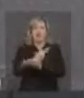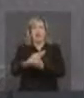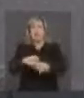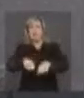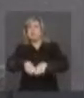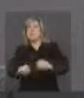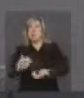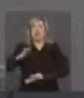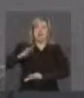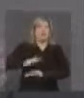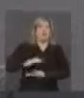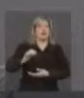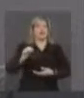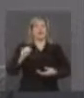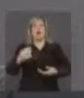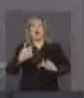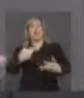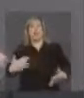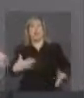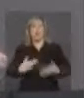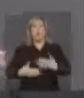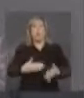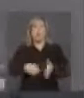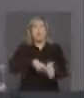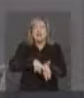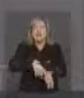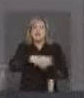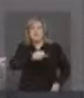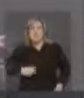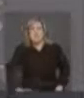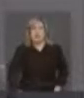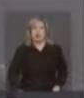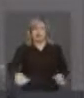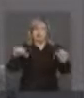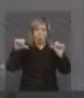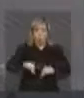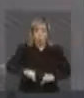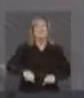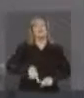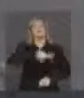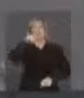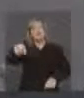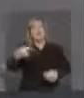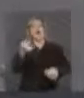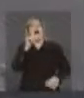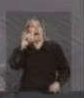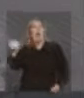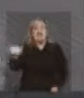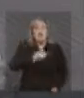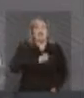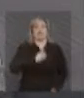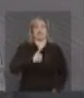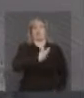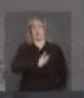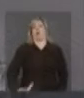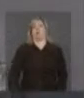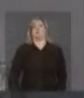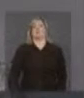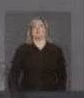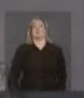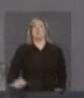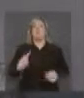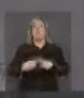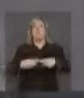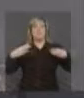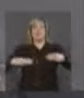serviço é bom ou não. Daí porque o Ministério da Saúde vai ter,